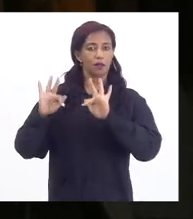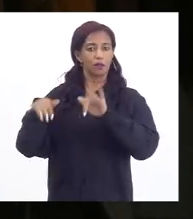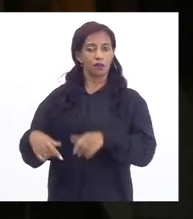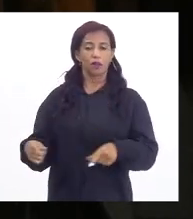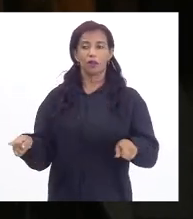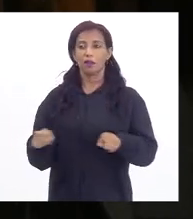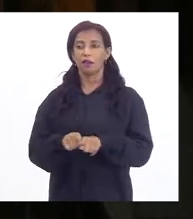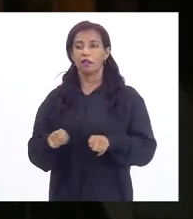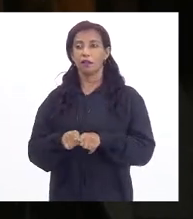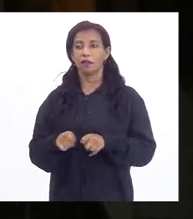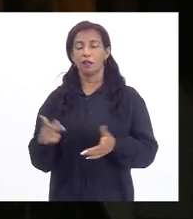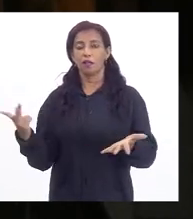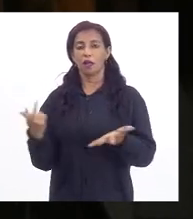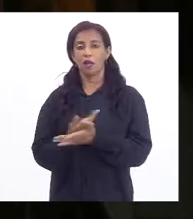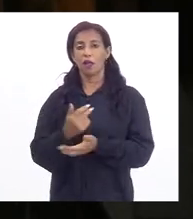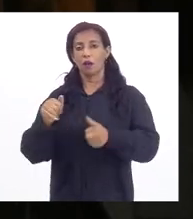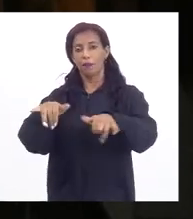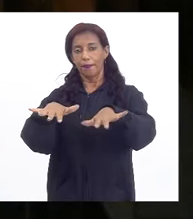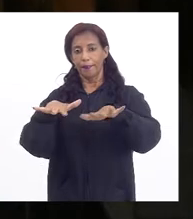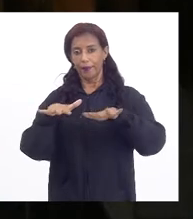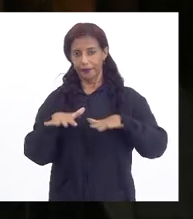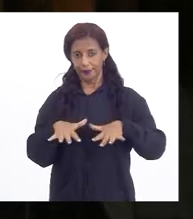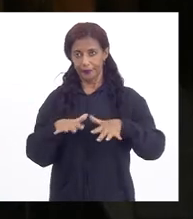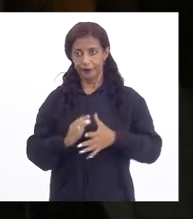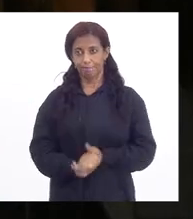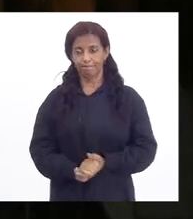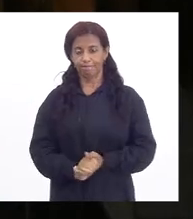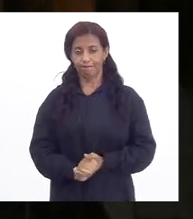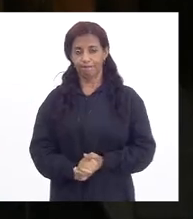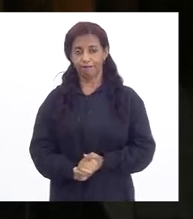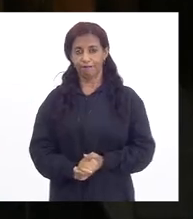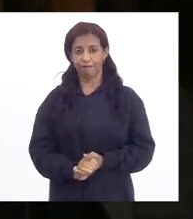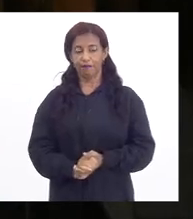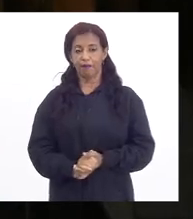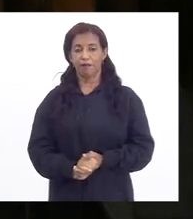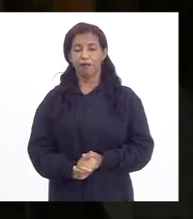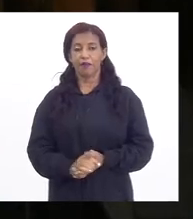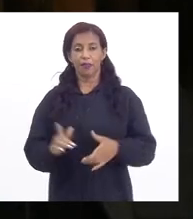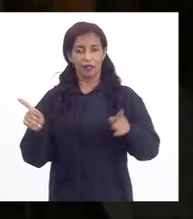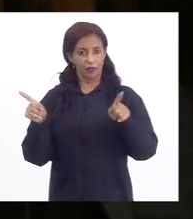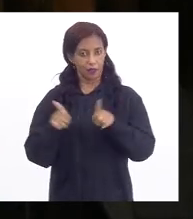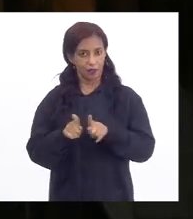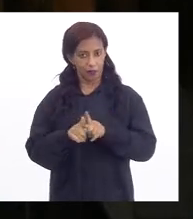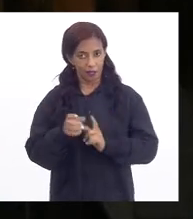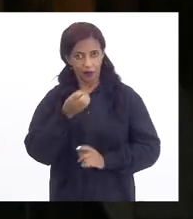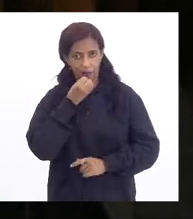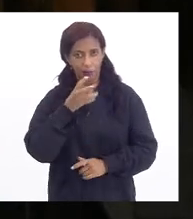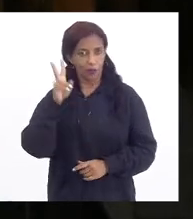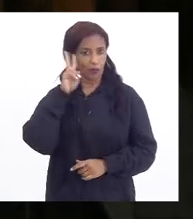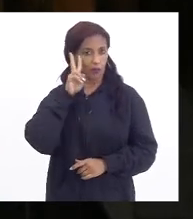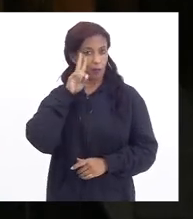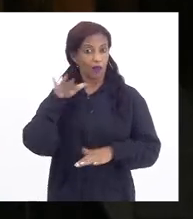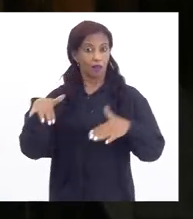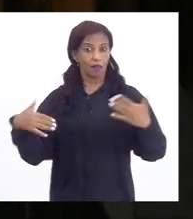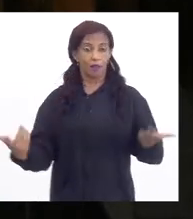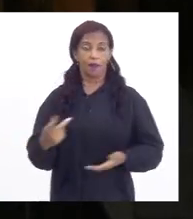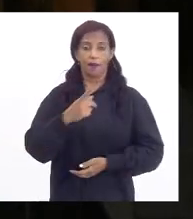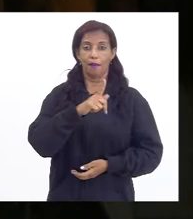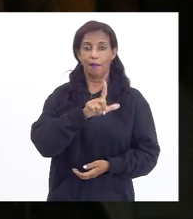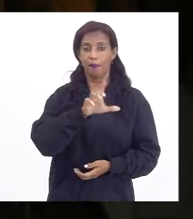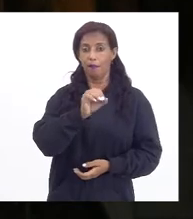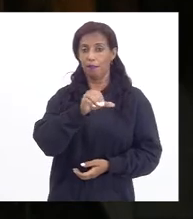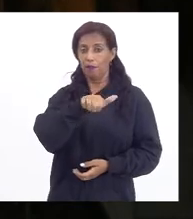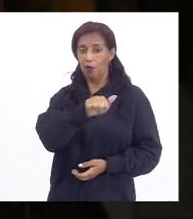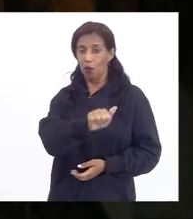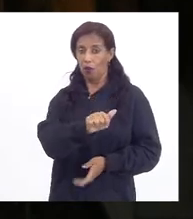finalmente vir a plenário. Cumpre lembrar que tanto a PILOA, isto é, a